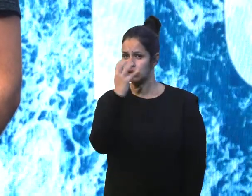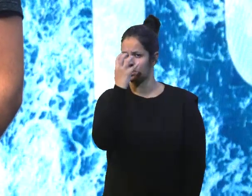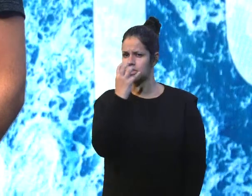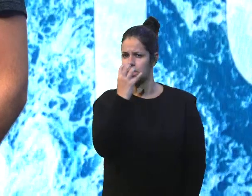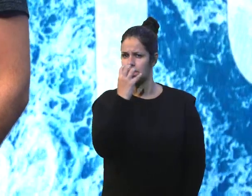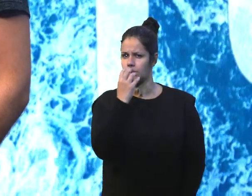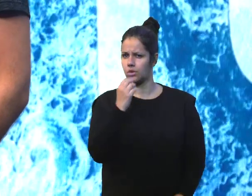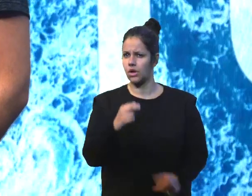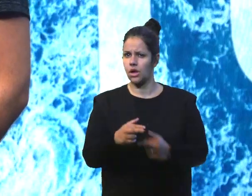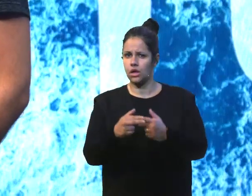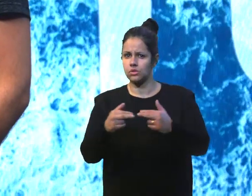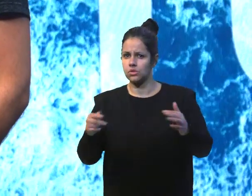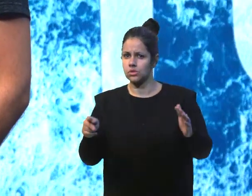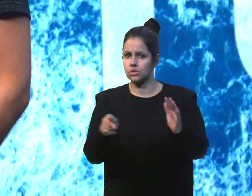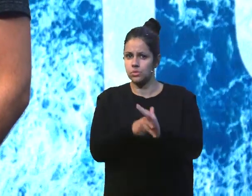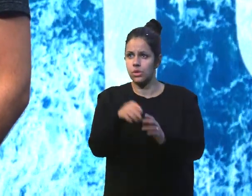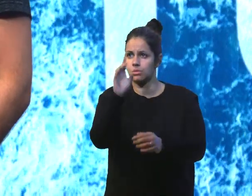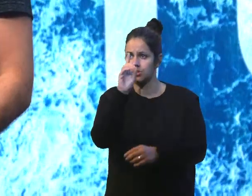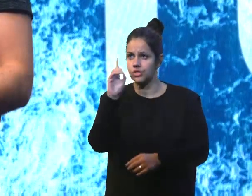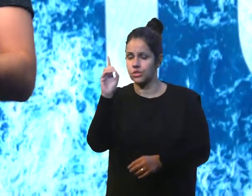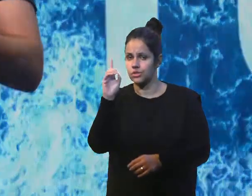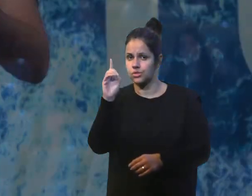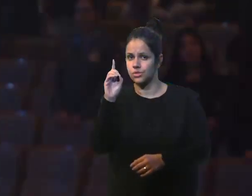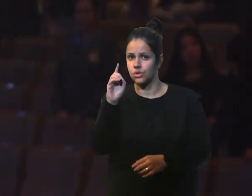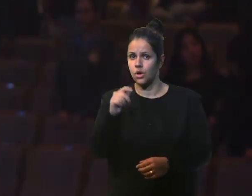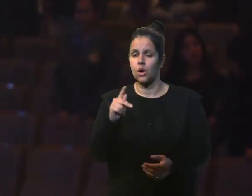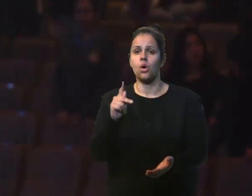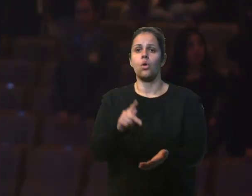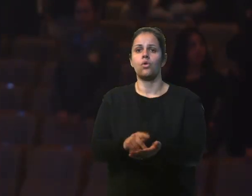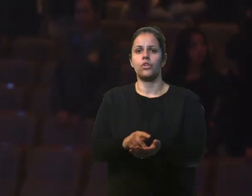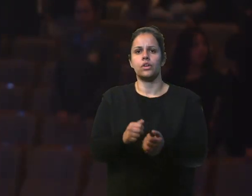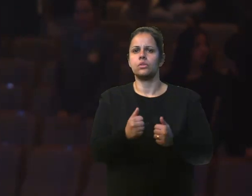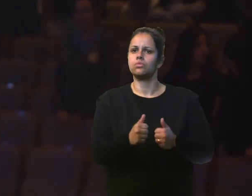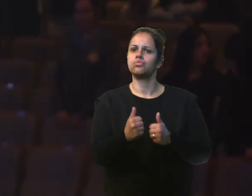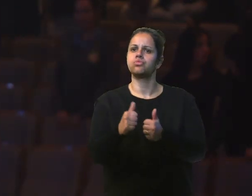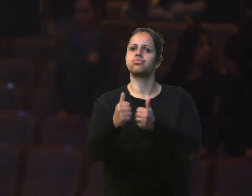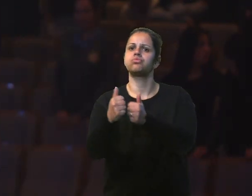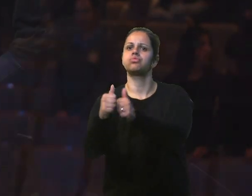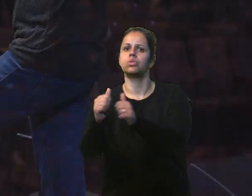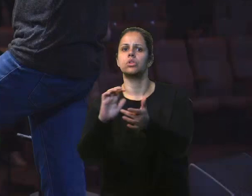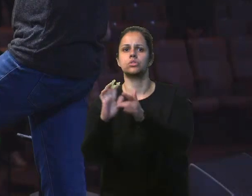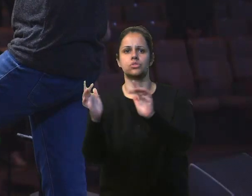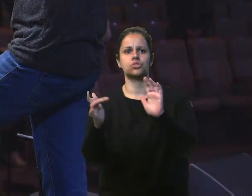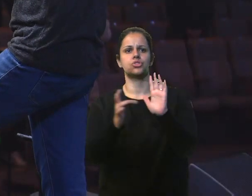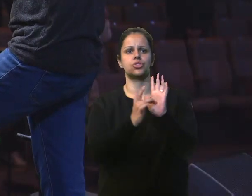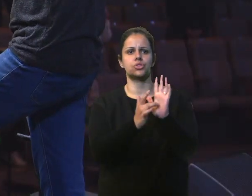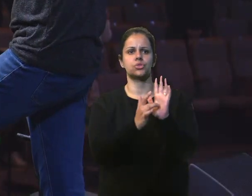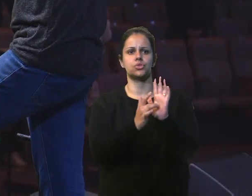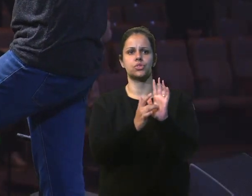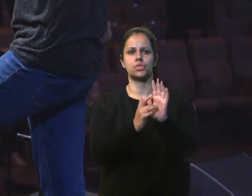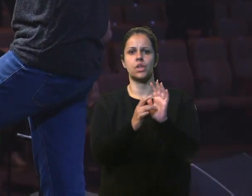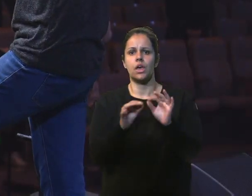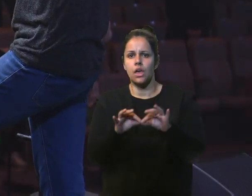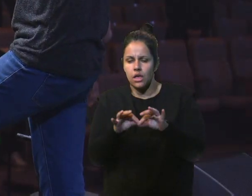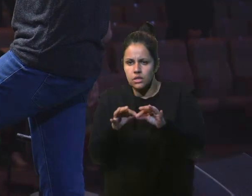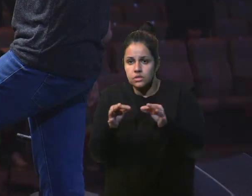Um verdadeiro seguidor de Jesus é obediente, é humilde,